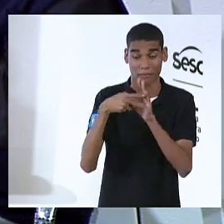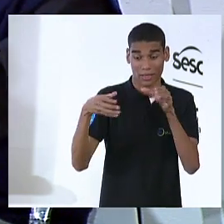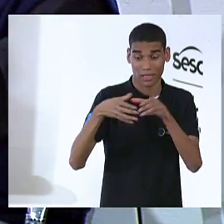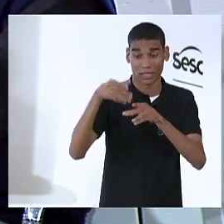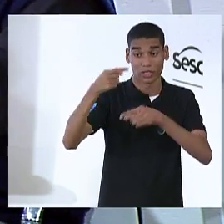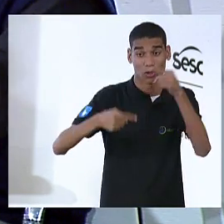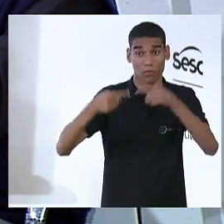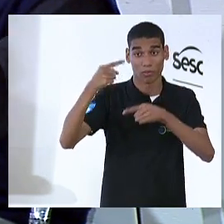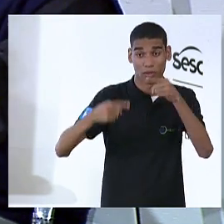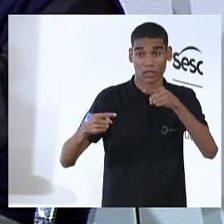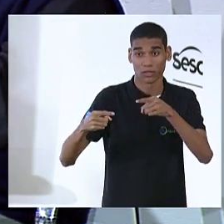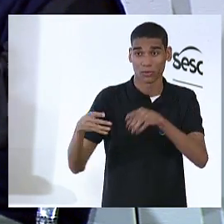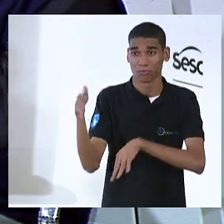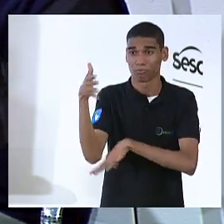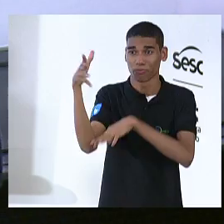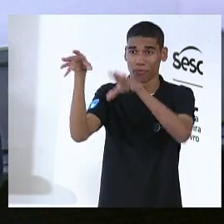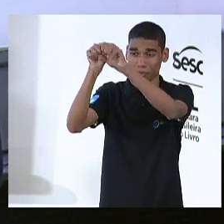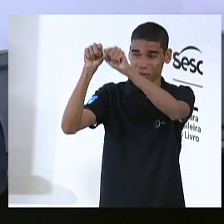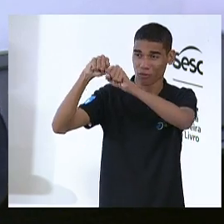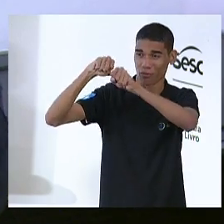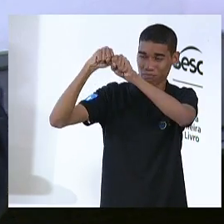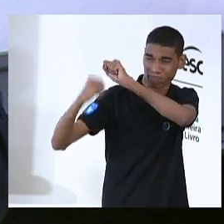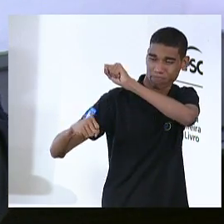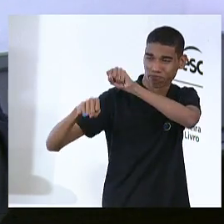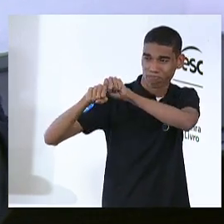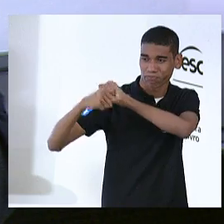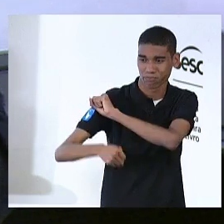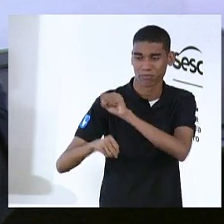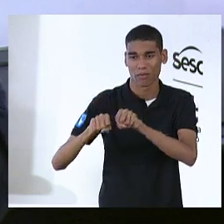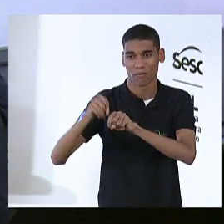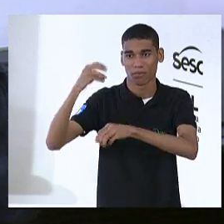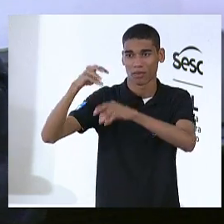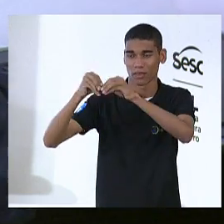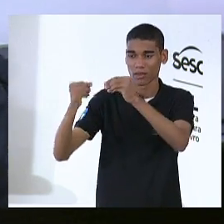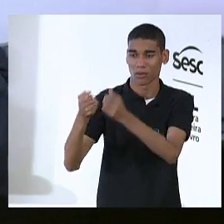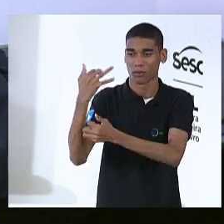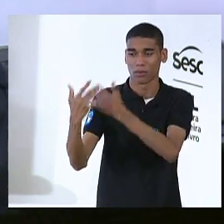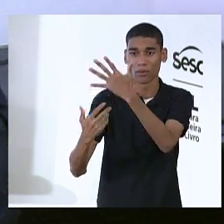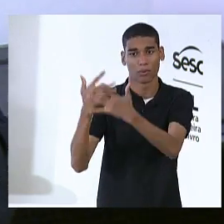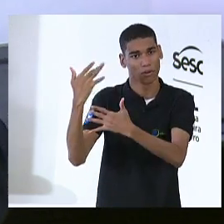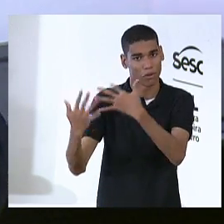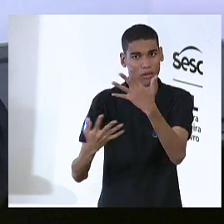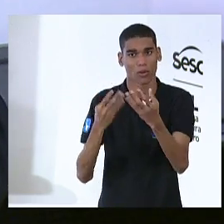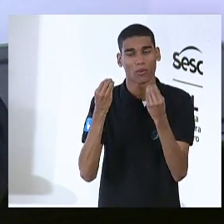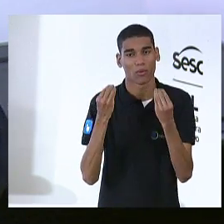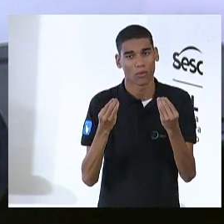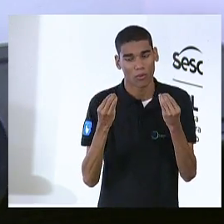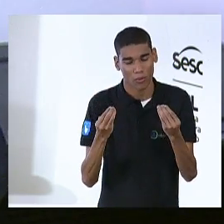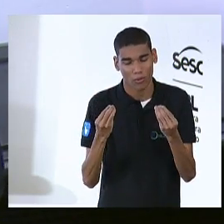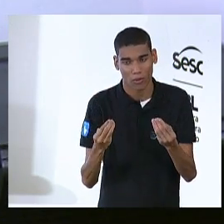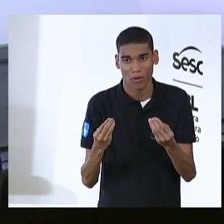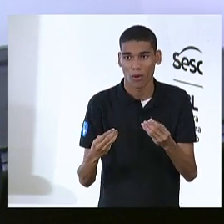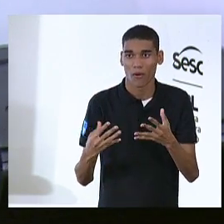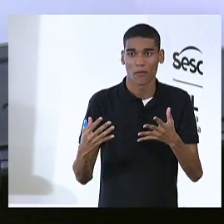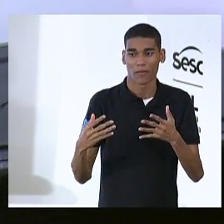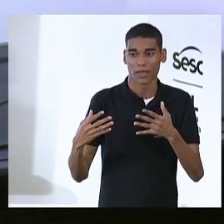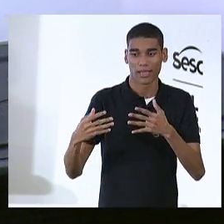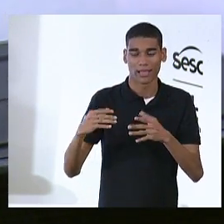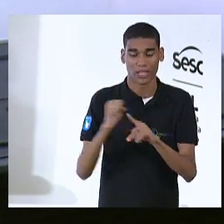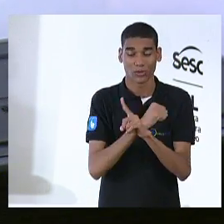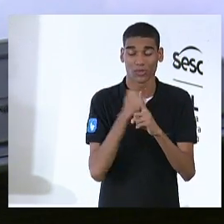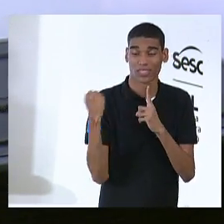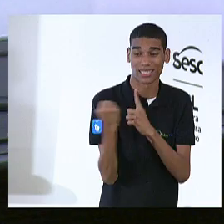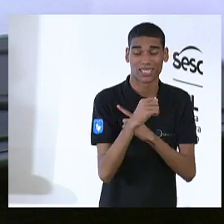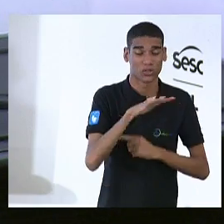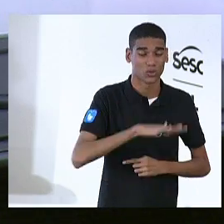coisas são confusas, né? E eu acho que tem muito a ver com o legado também do regime que despolitizou a sociedade, que, enfim,